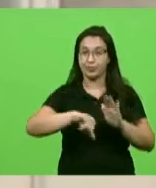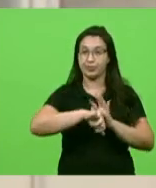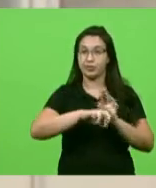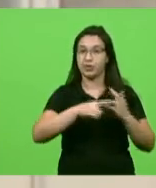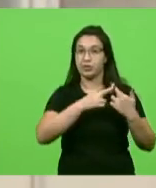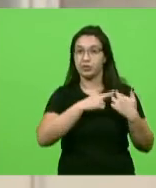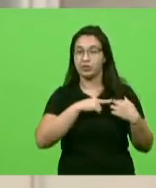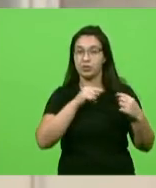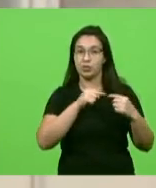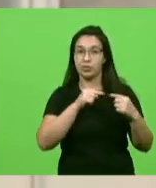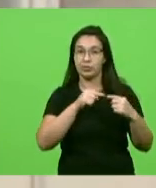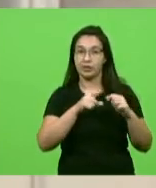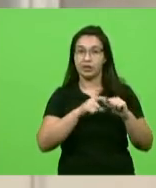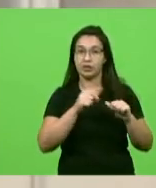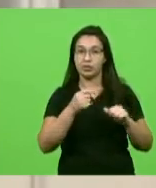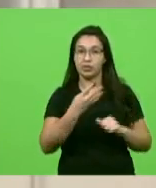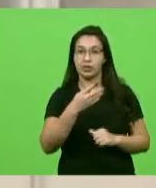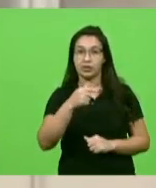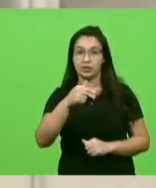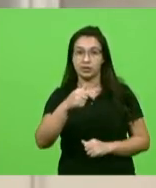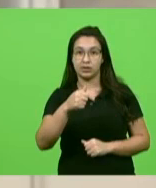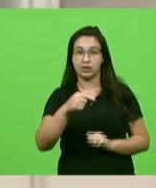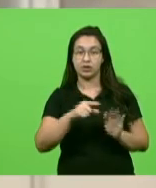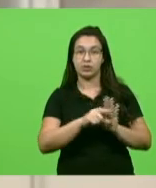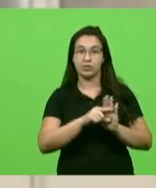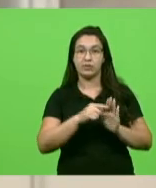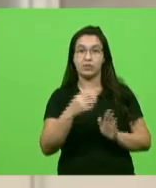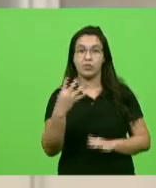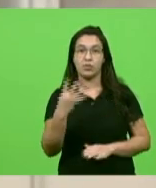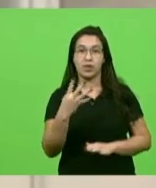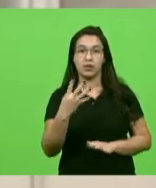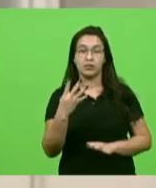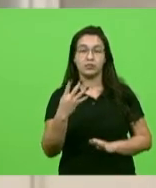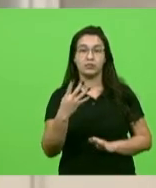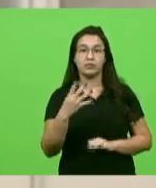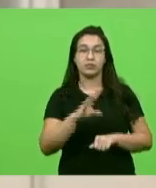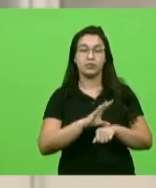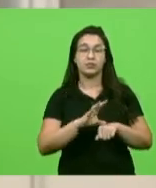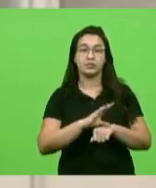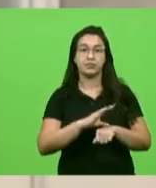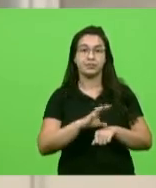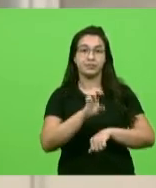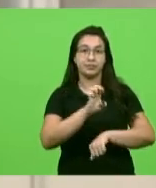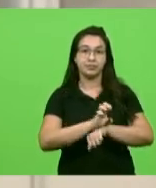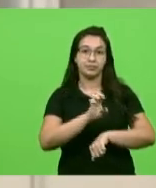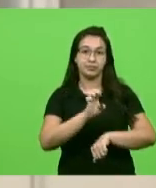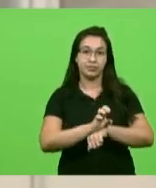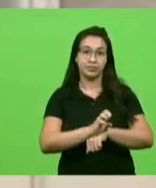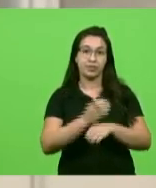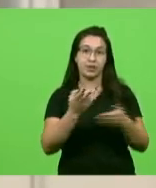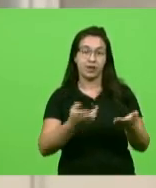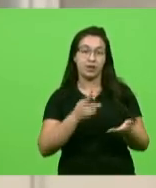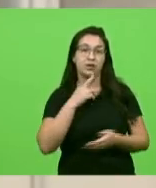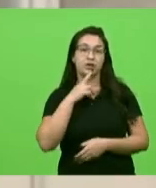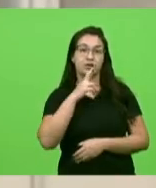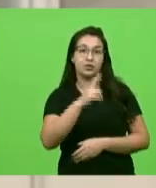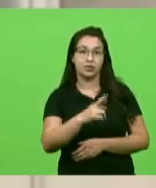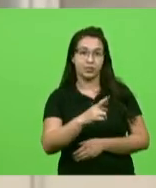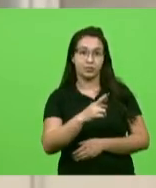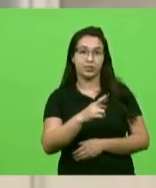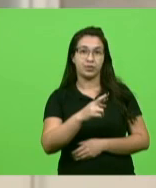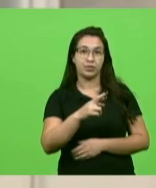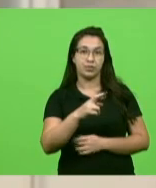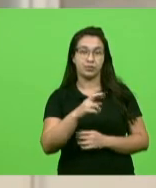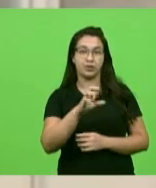previsto no artigo 47 para a quarta constituição estadual alegando que em resposta enviada à